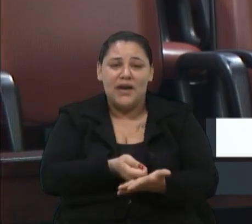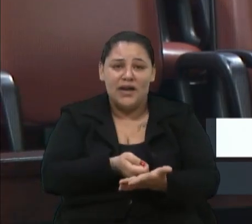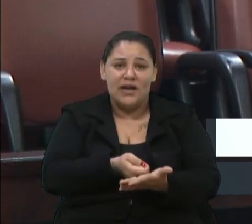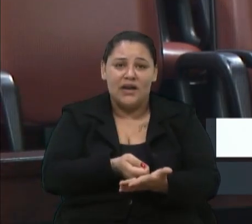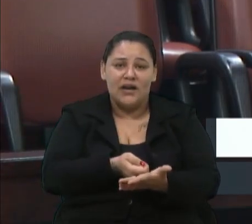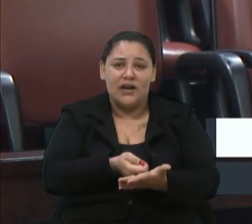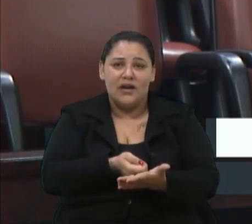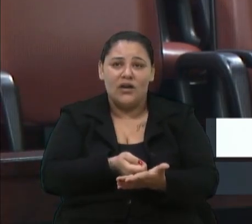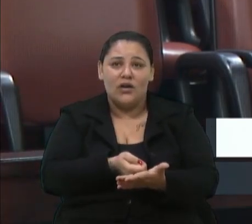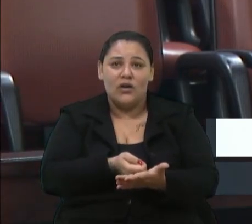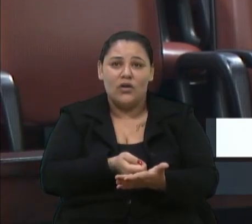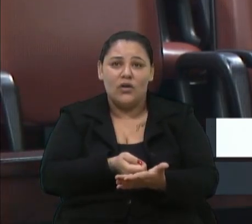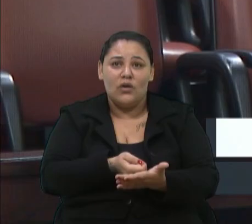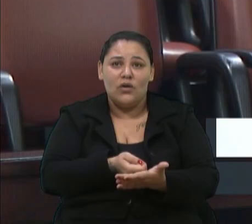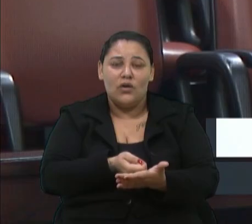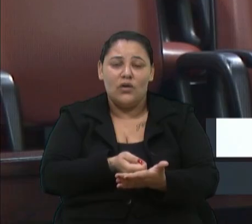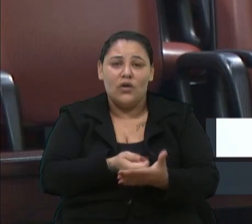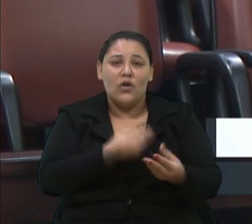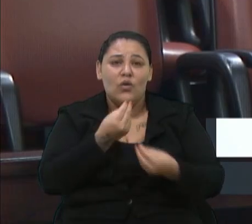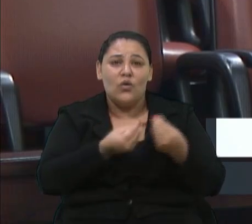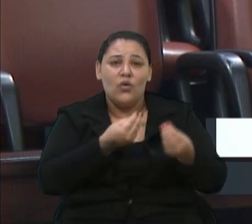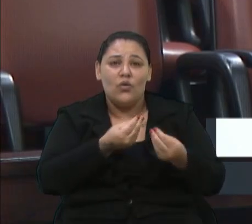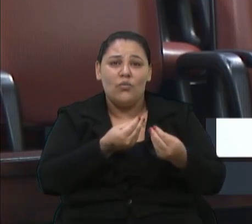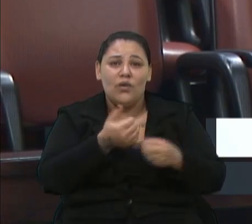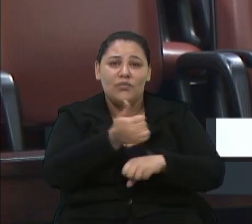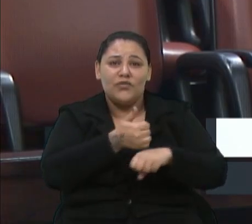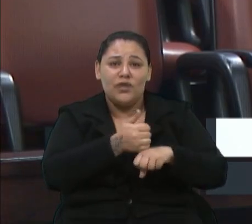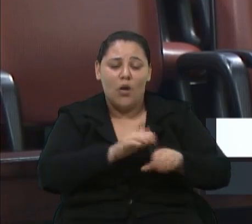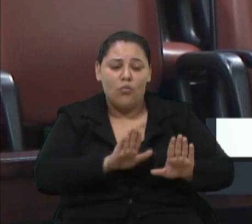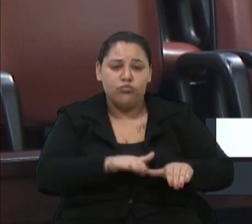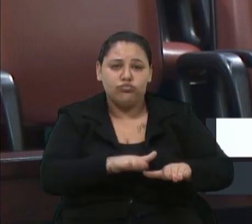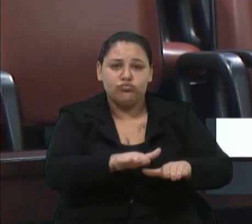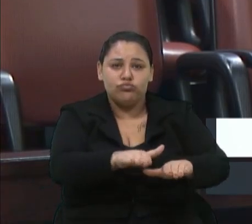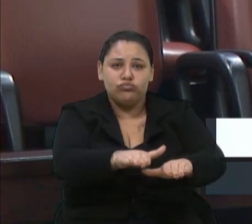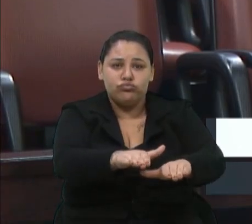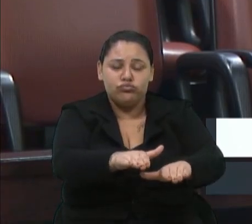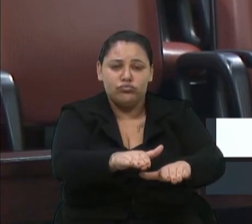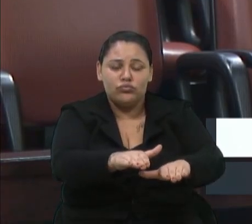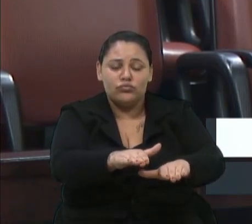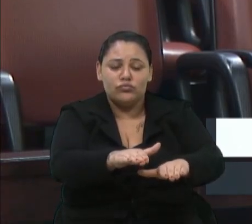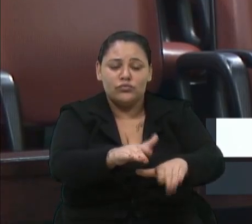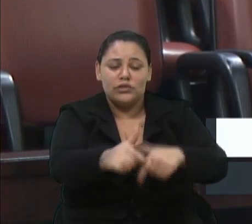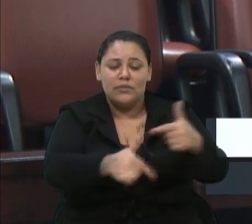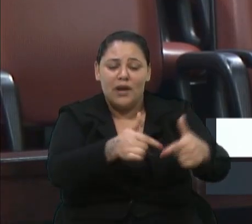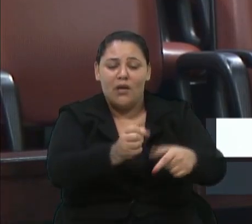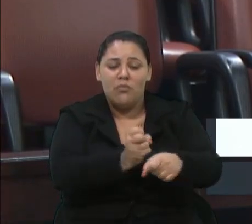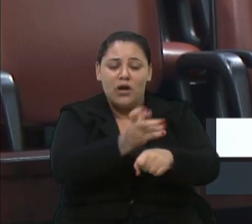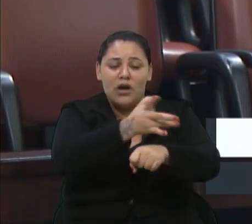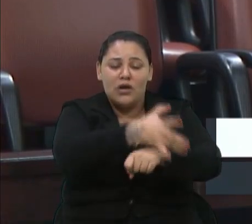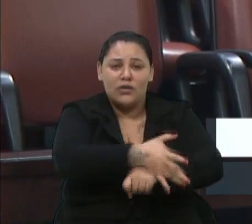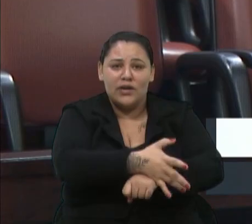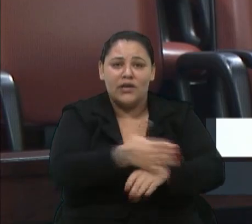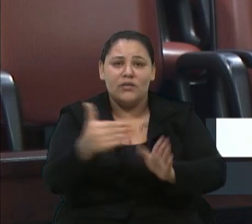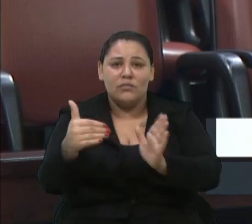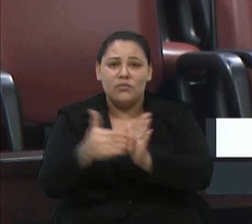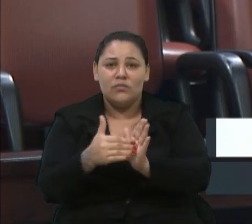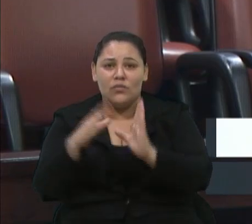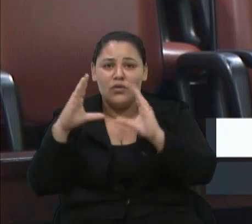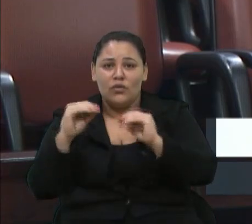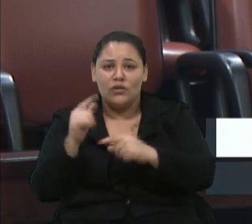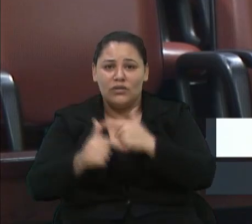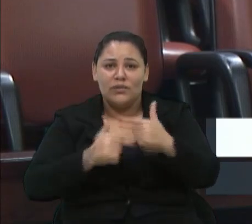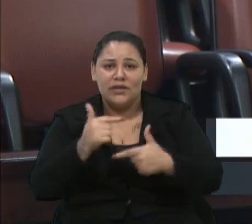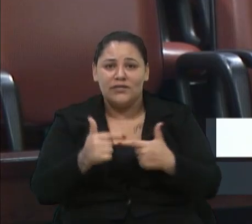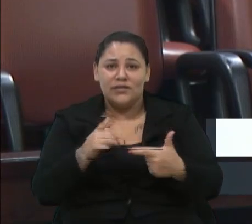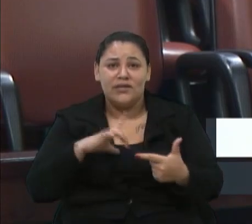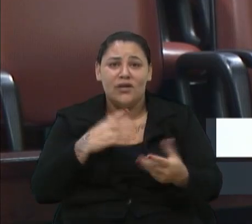filho? Onde é que uma costureira, uma pessoa que trabalha todo dia, da madrugada até entra à noite trabalhando, vai ter condições